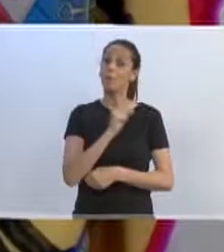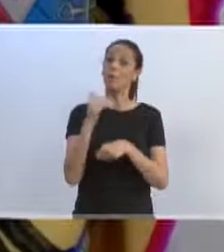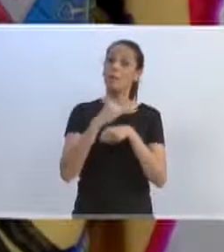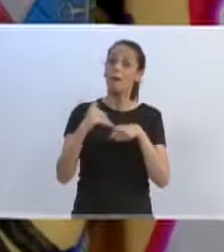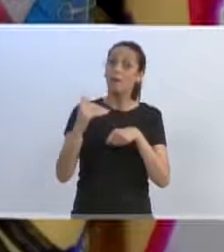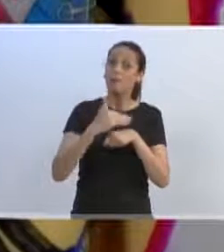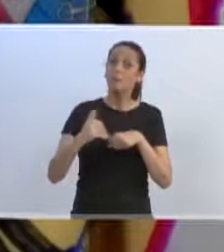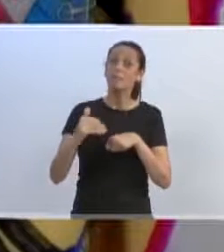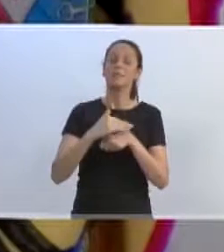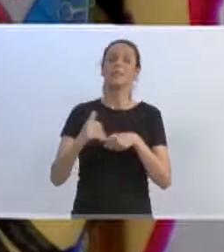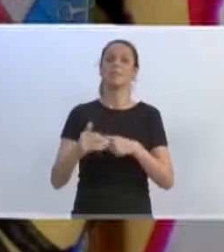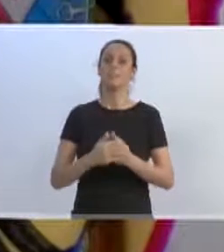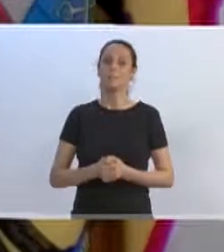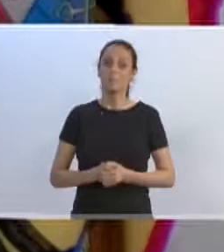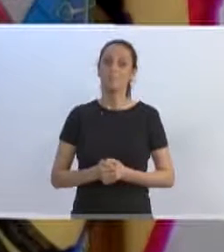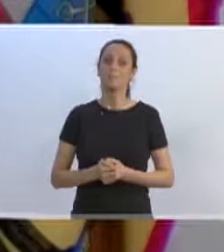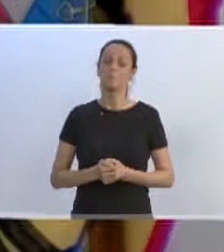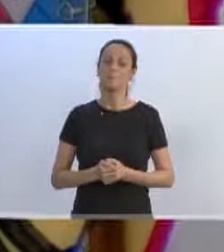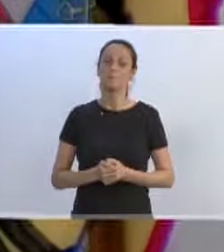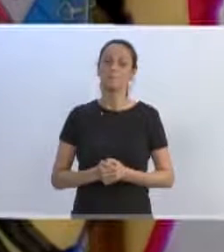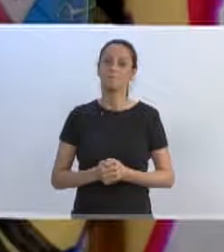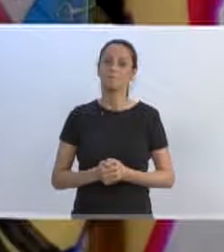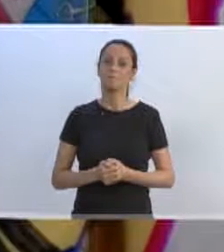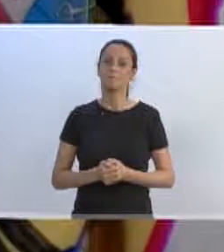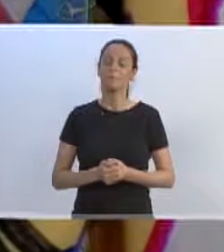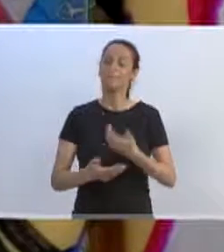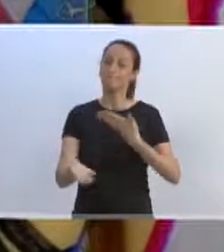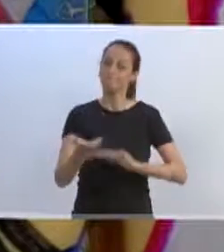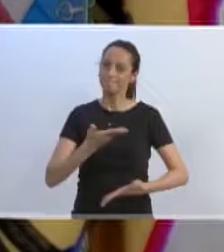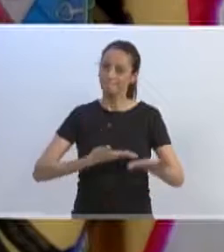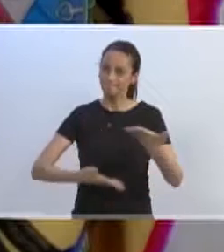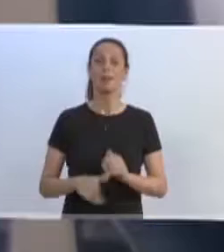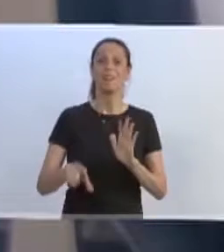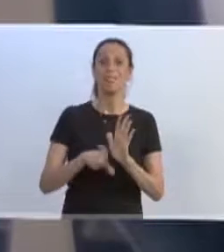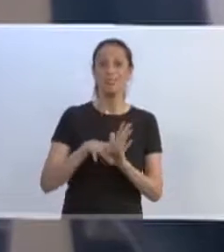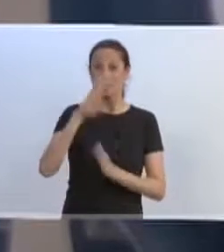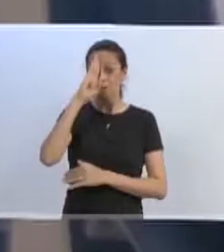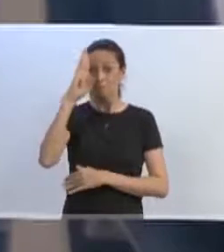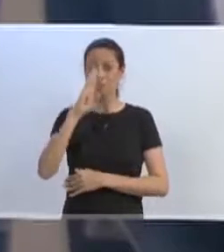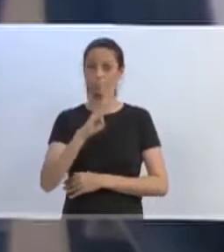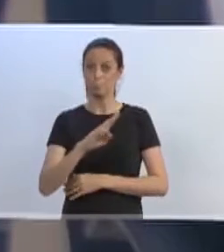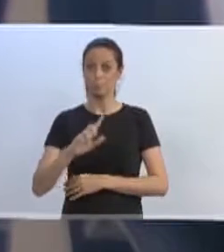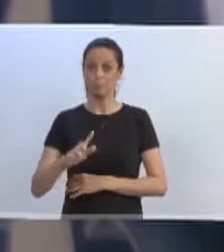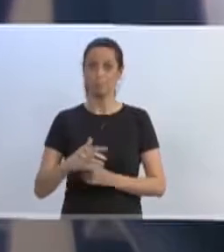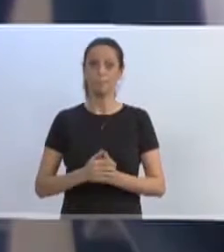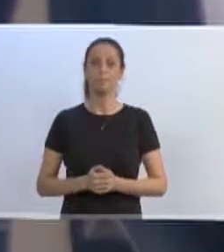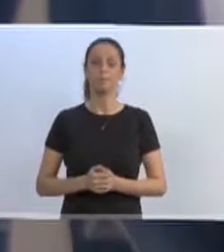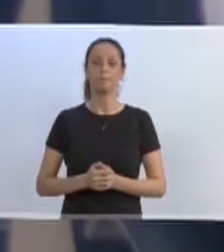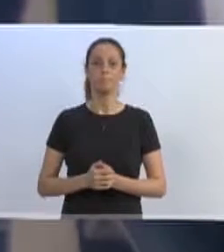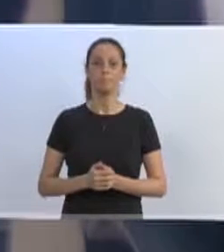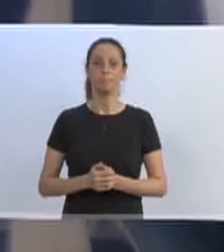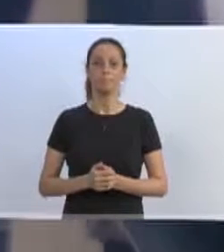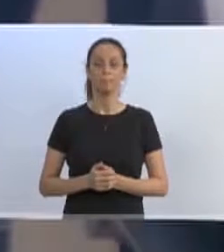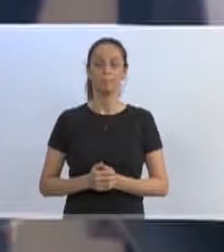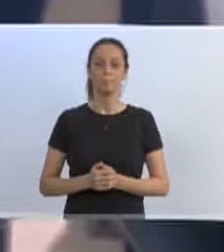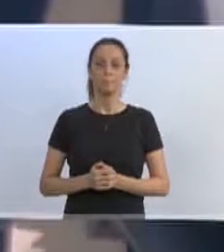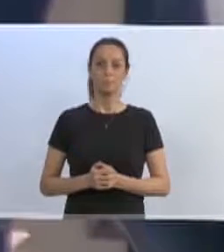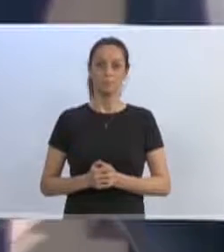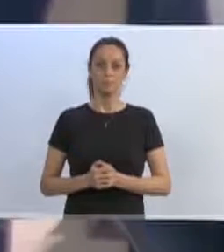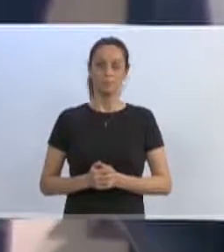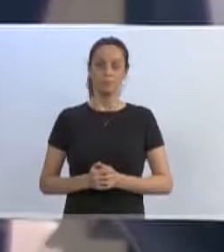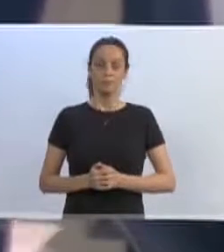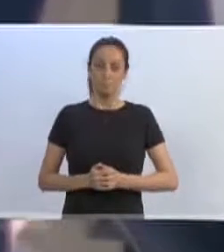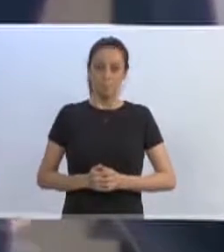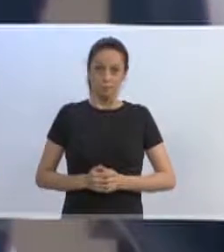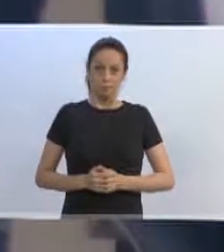bancários e comerciais as pessoas portadoras de autismo. Os projetos ainda precisam ser votados e aprovados em